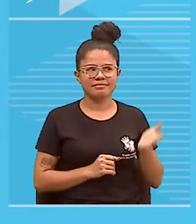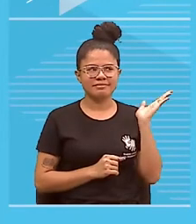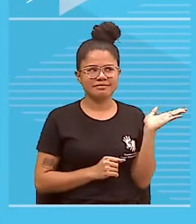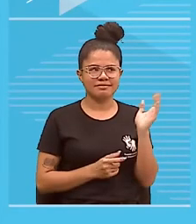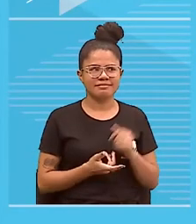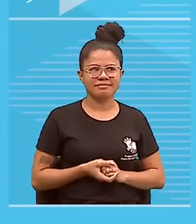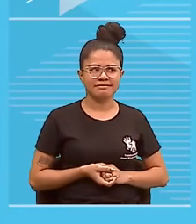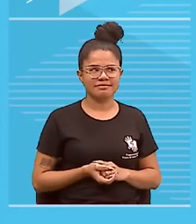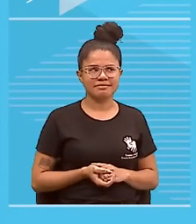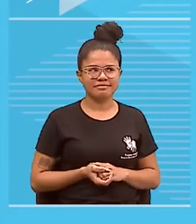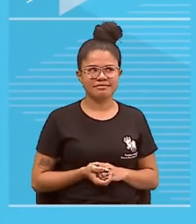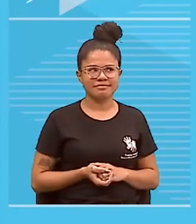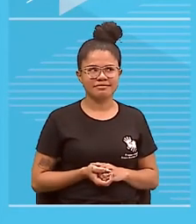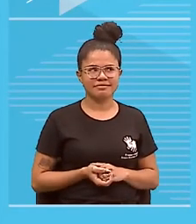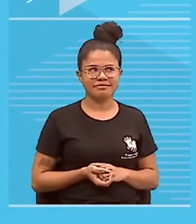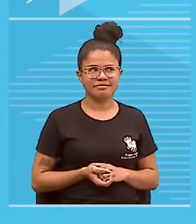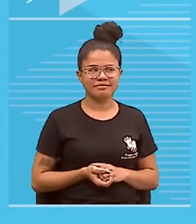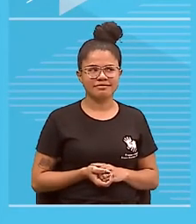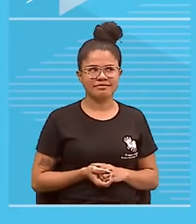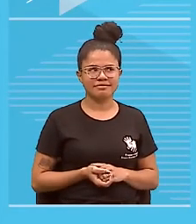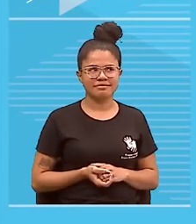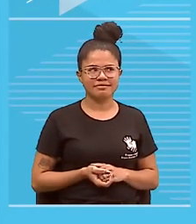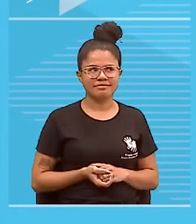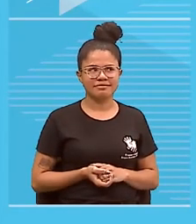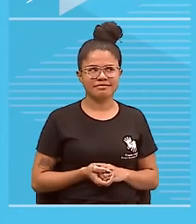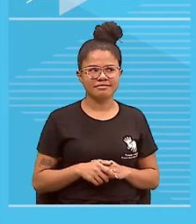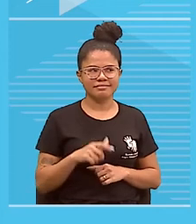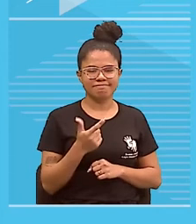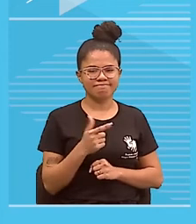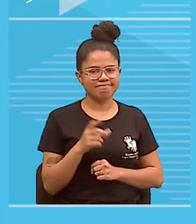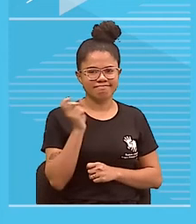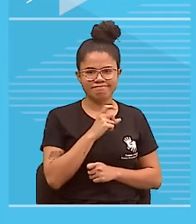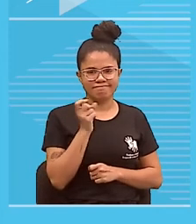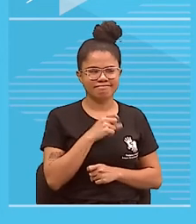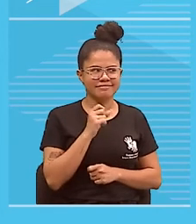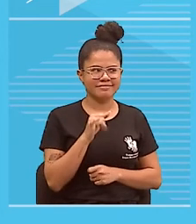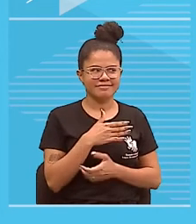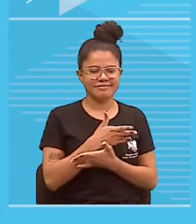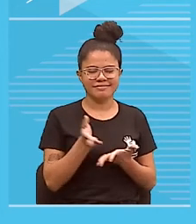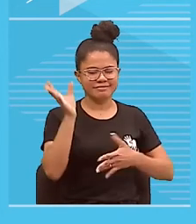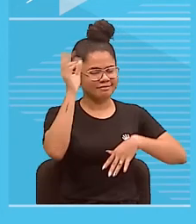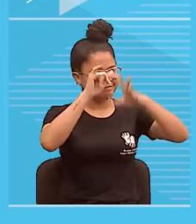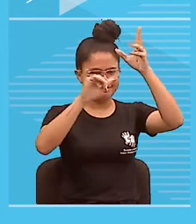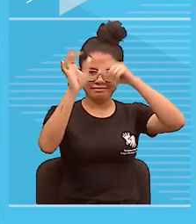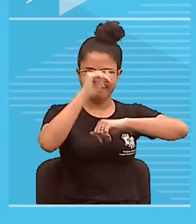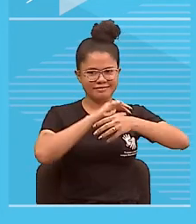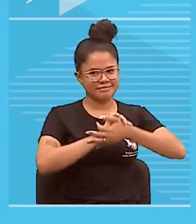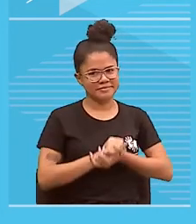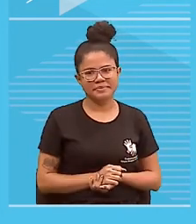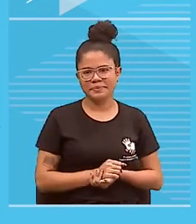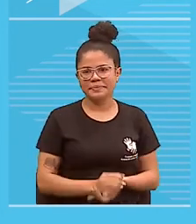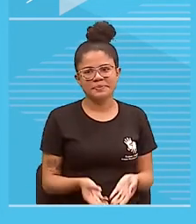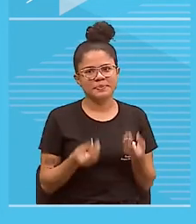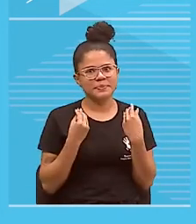sacarídeos Gente sem mentira nenhum se você não aprender ia ter assunto vocês vão o que eu faço não